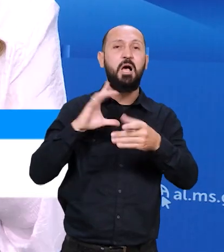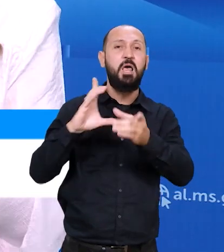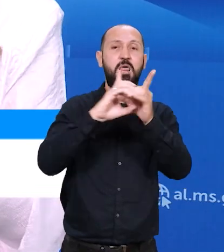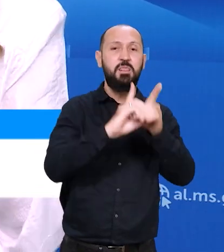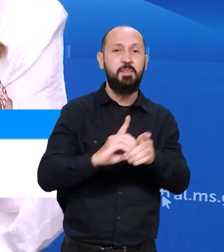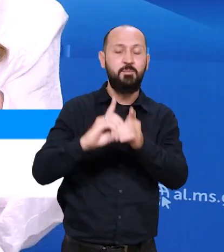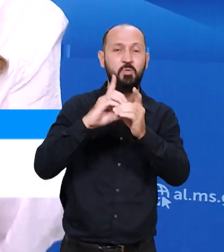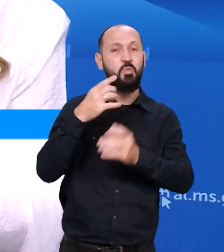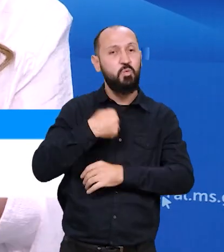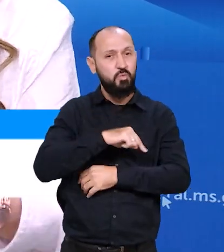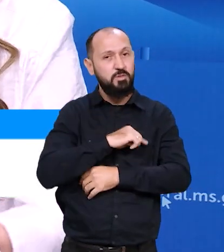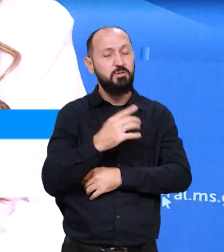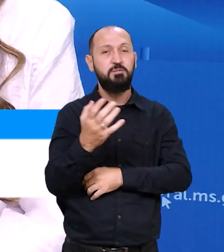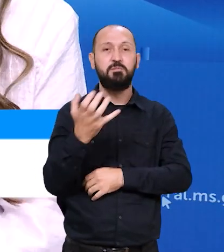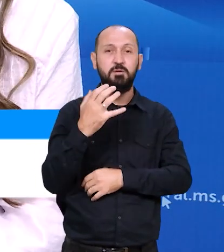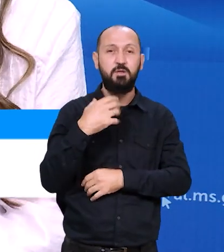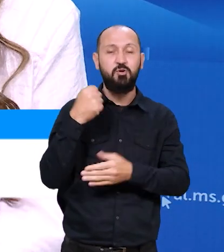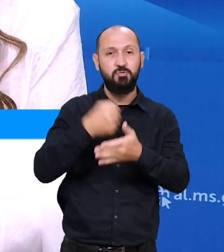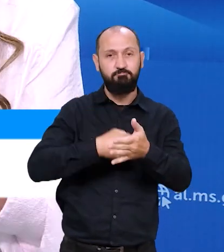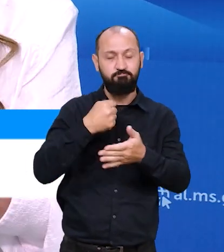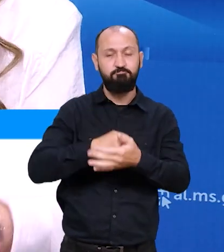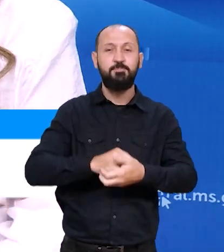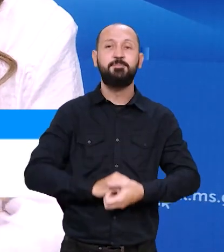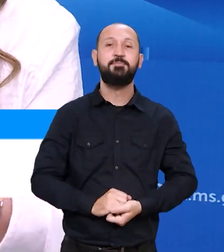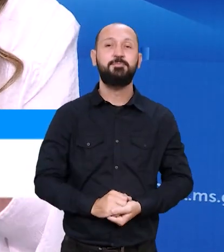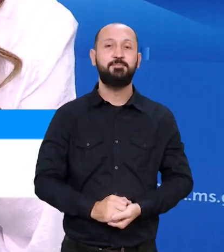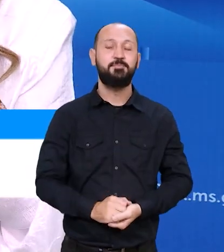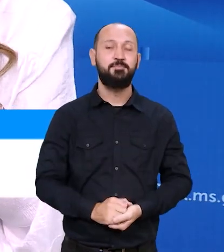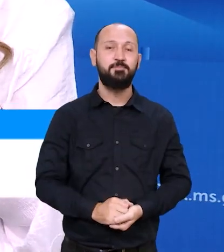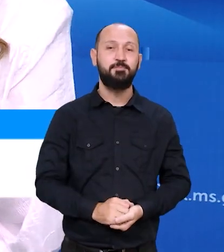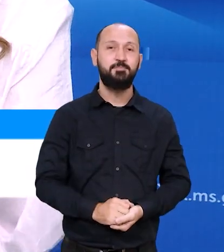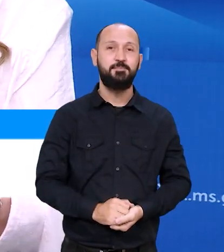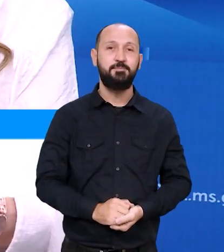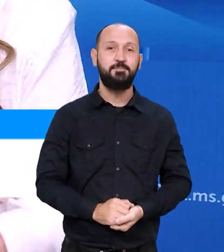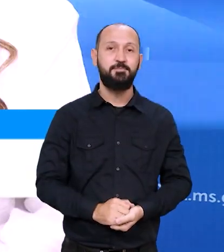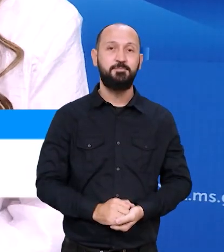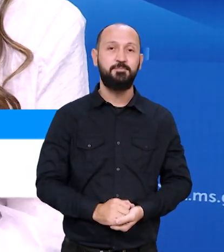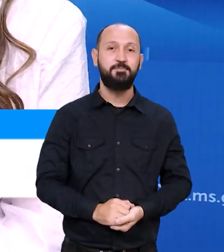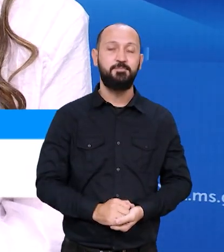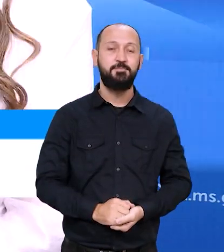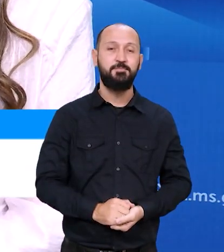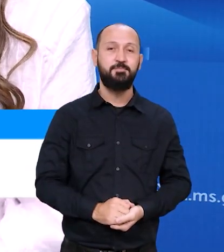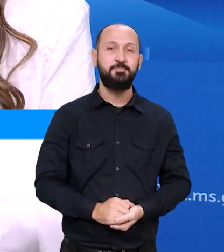fazendo realmente o exercício da democracia que tanto a gente defende.